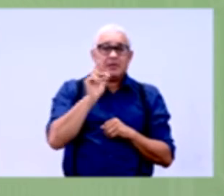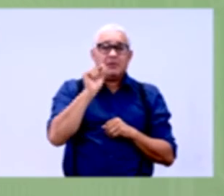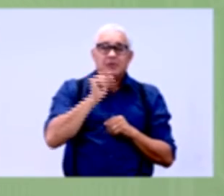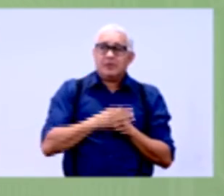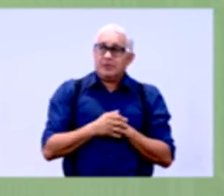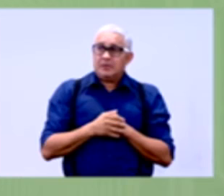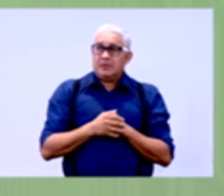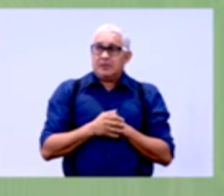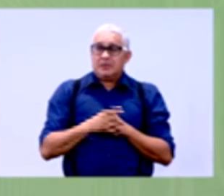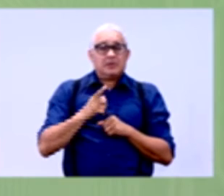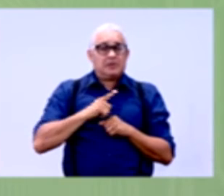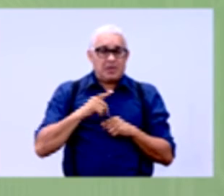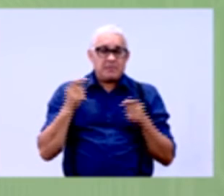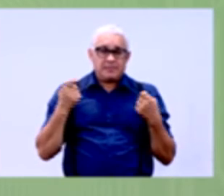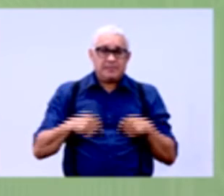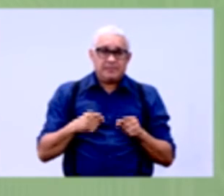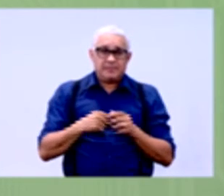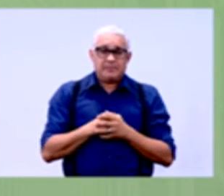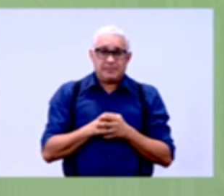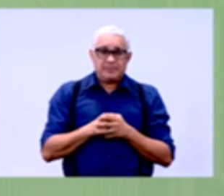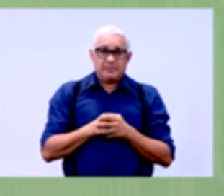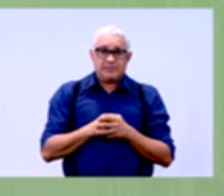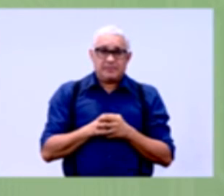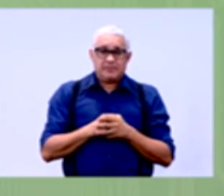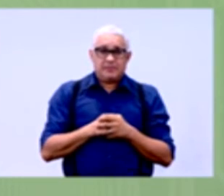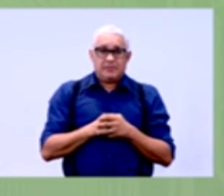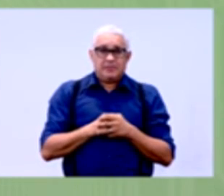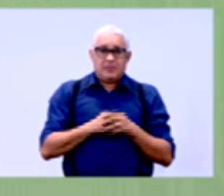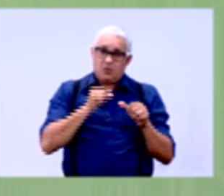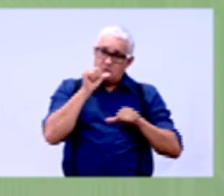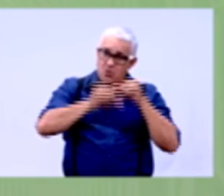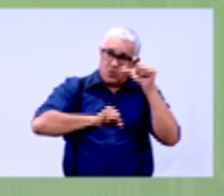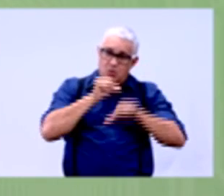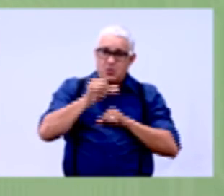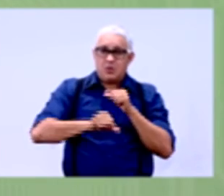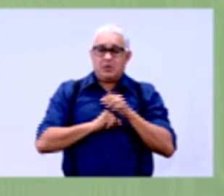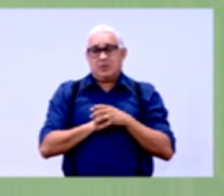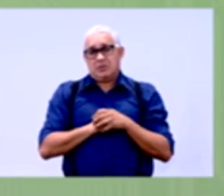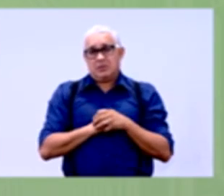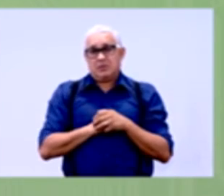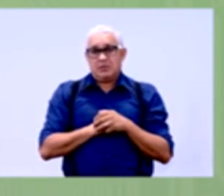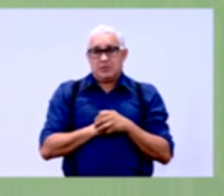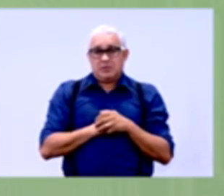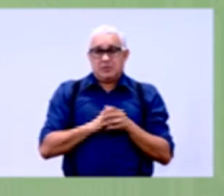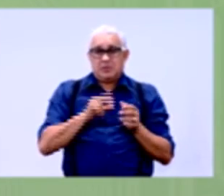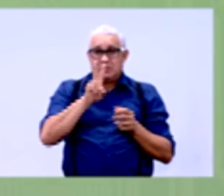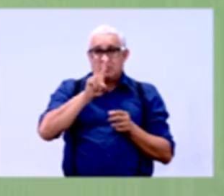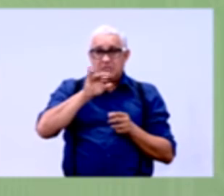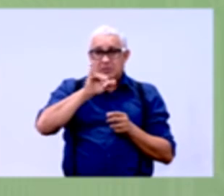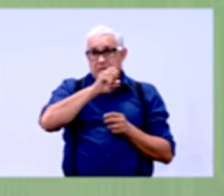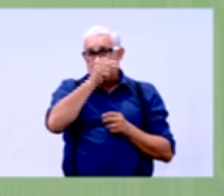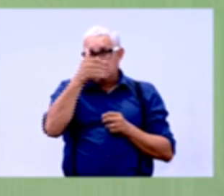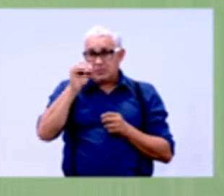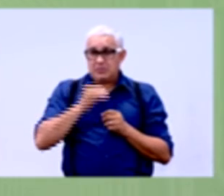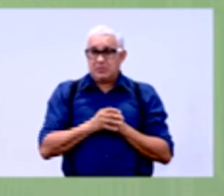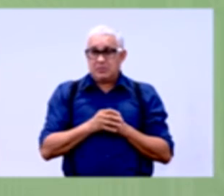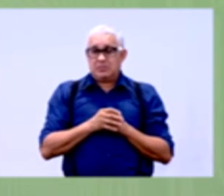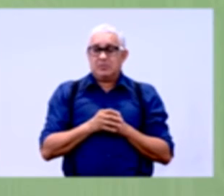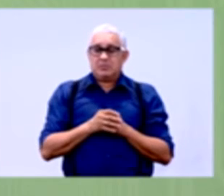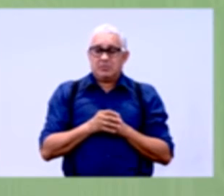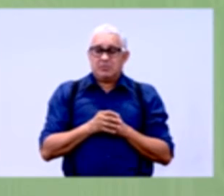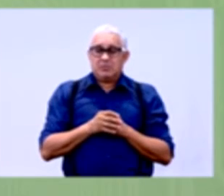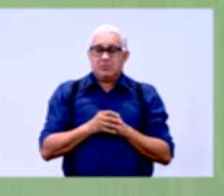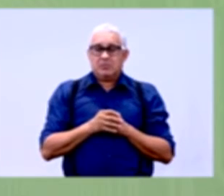que houver a necessidade de realizar alguma alteração na parte de visão, na parte